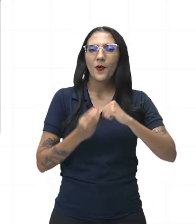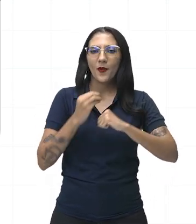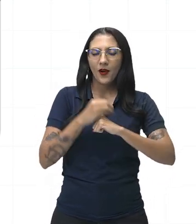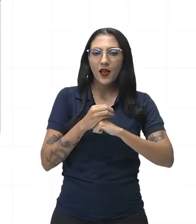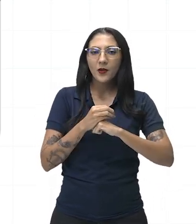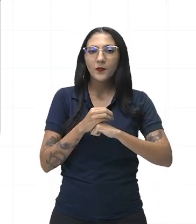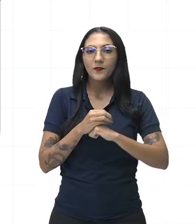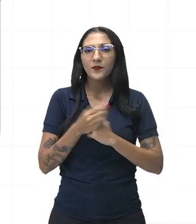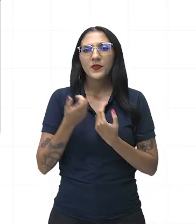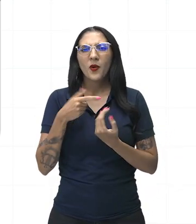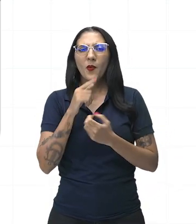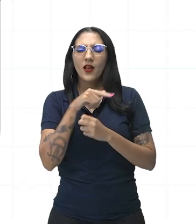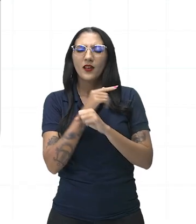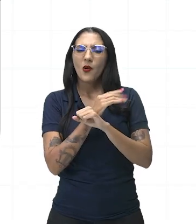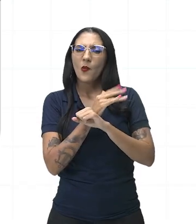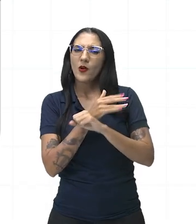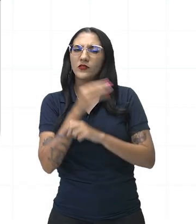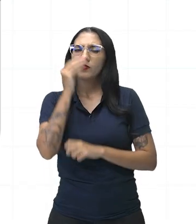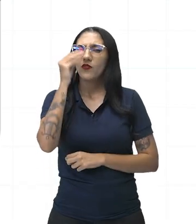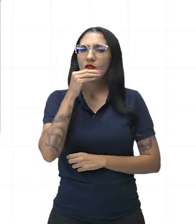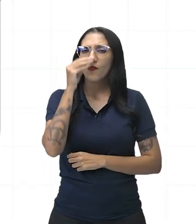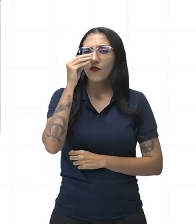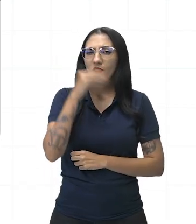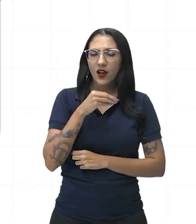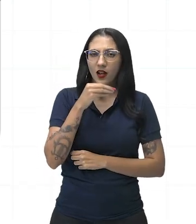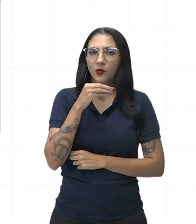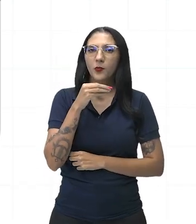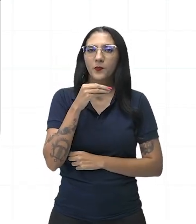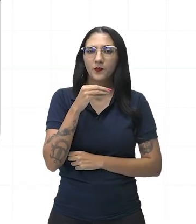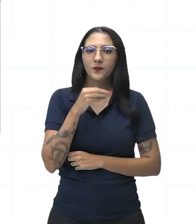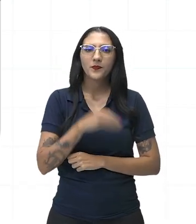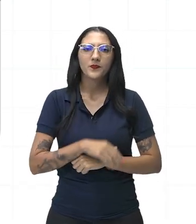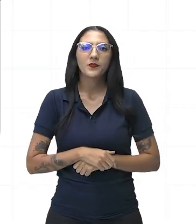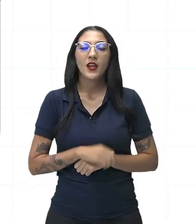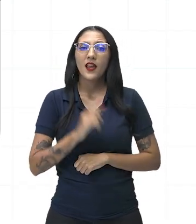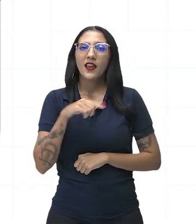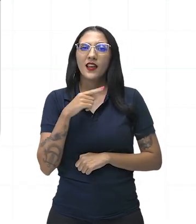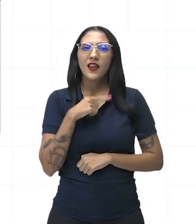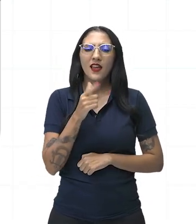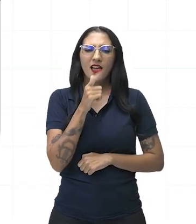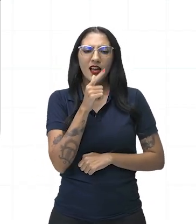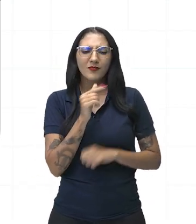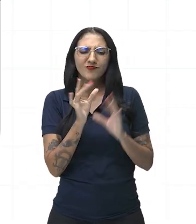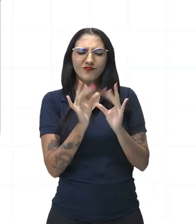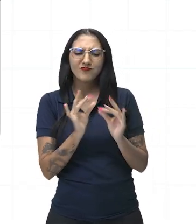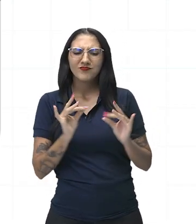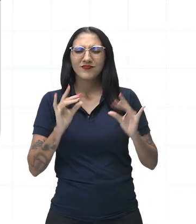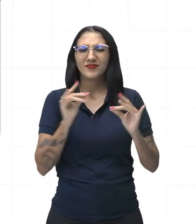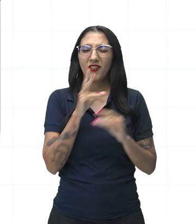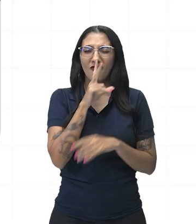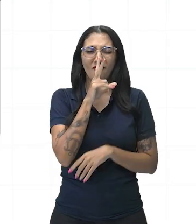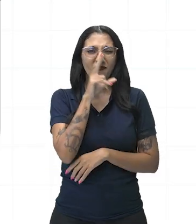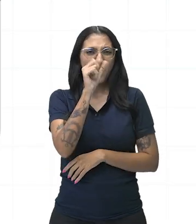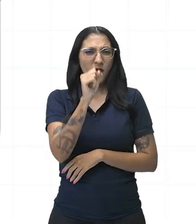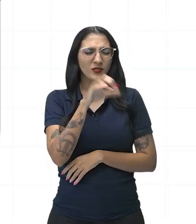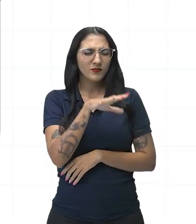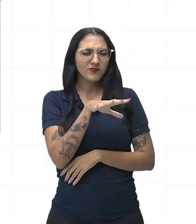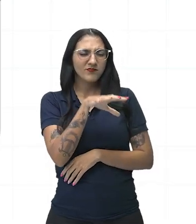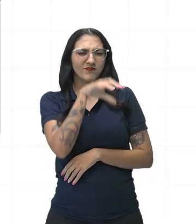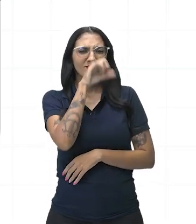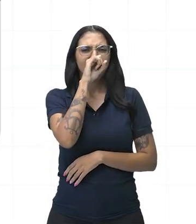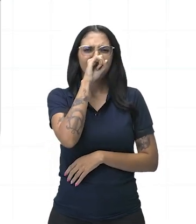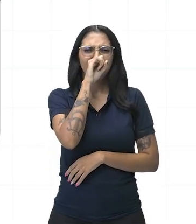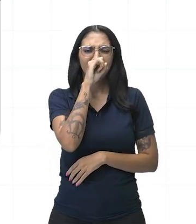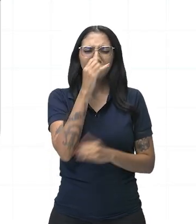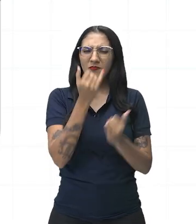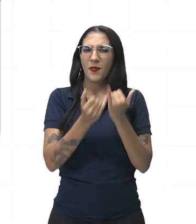é um ácido fraco, que se apresenta de maneira de um líquido incolor com um cheiro forte de enxofre, ou seja, um cheiro de